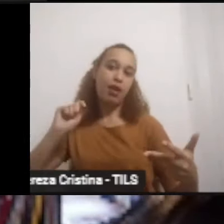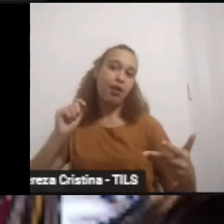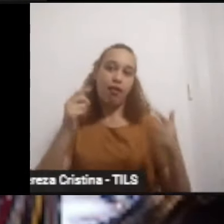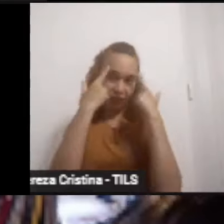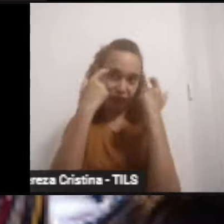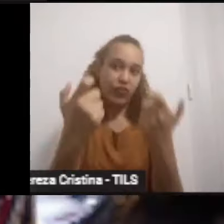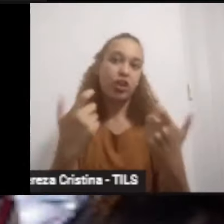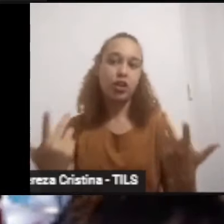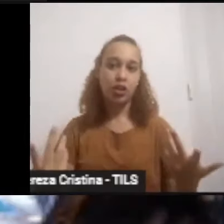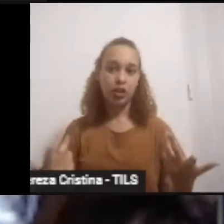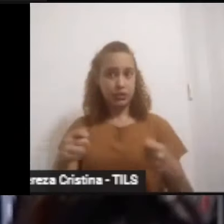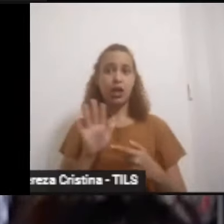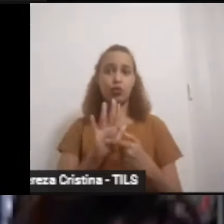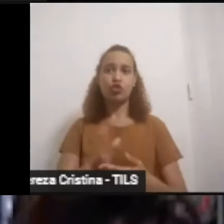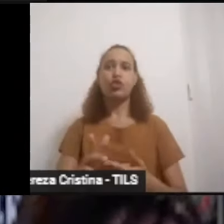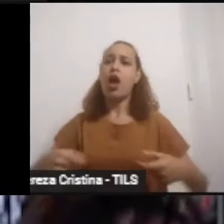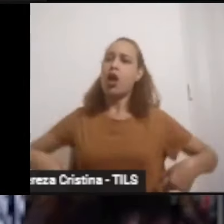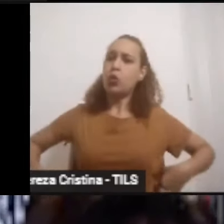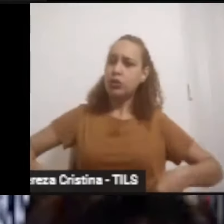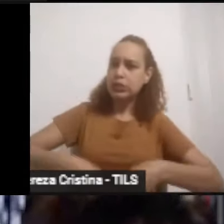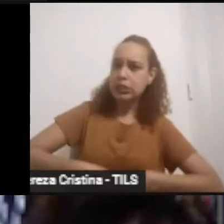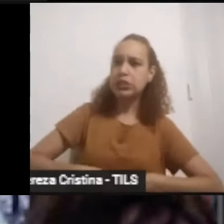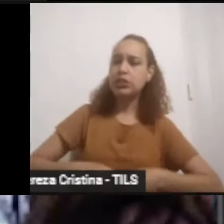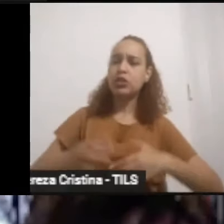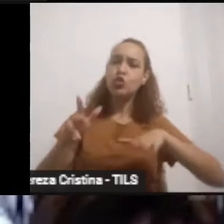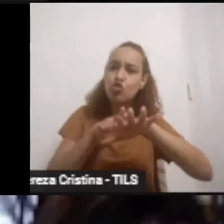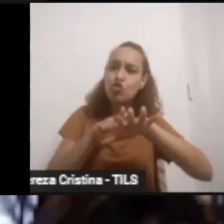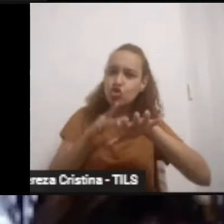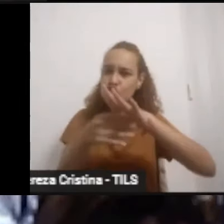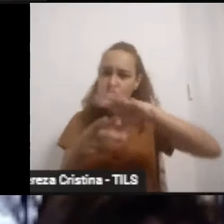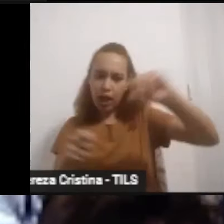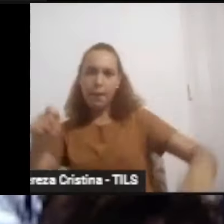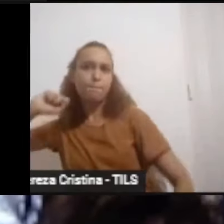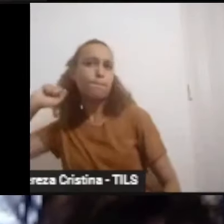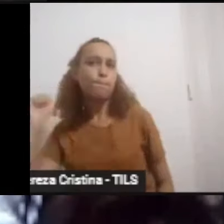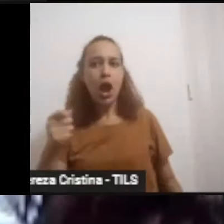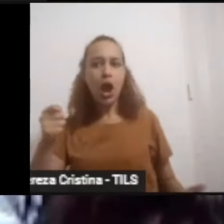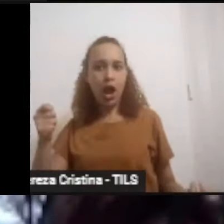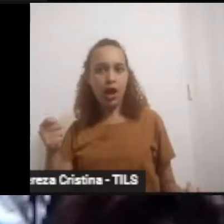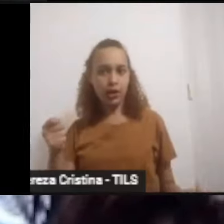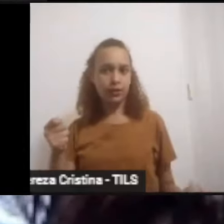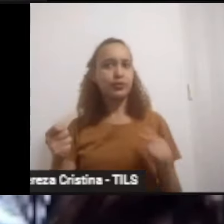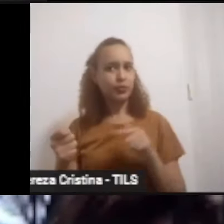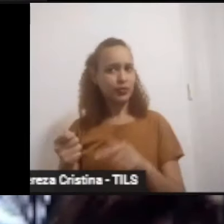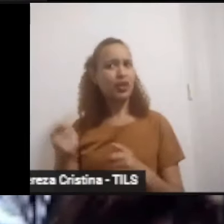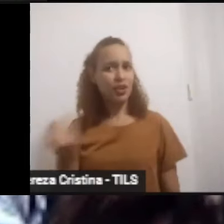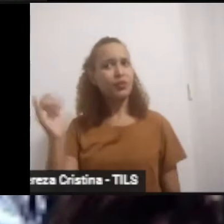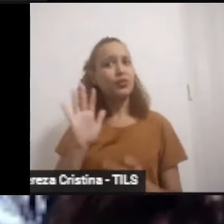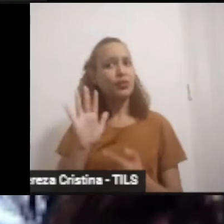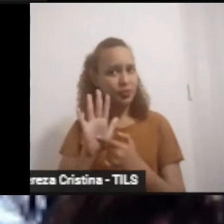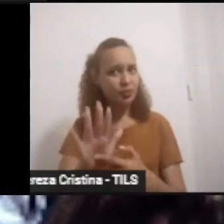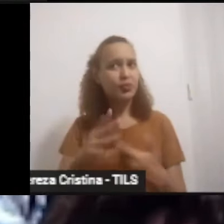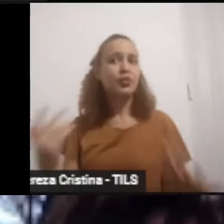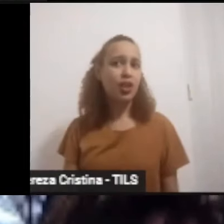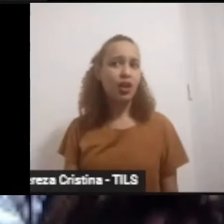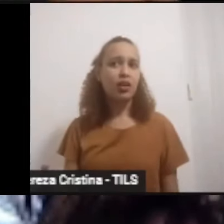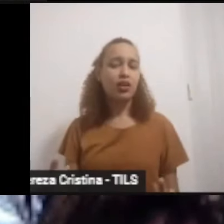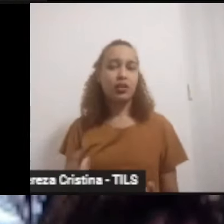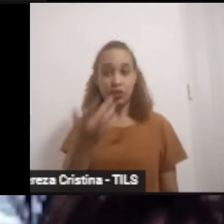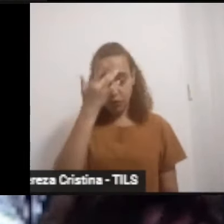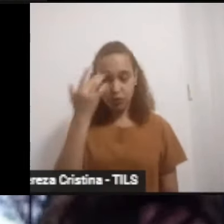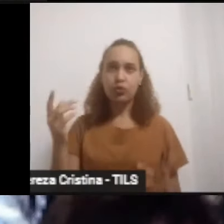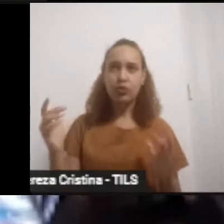deixar claro o cinto, o chinelo, que são coisas importantes de destacar, porque são objetos comuns que a criança poderia relacionar,